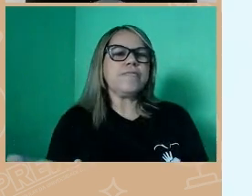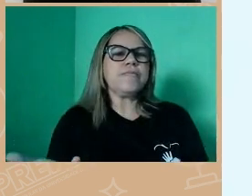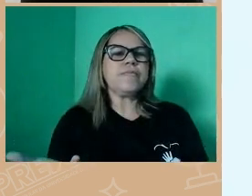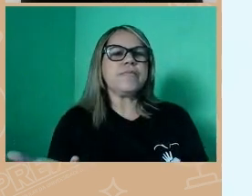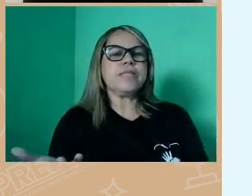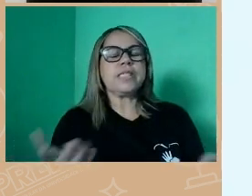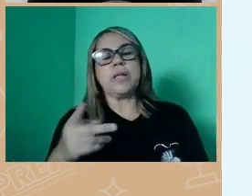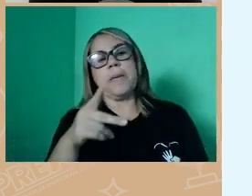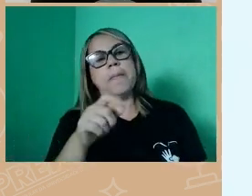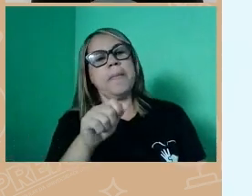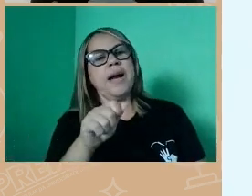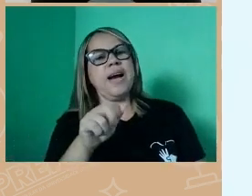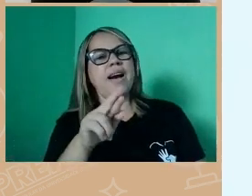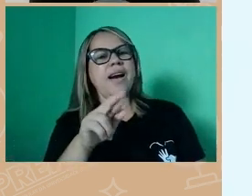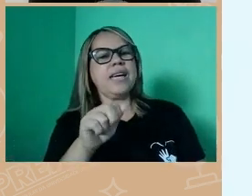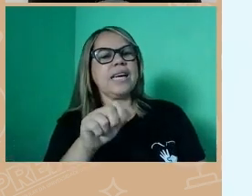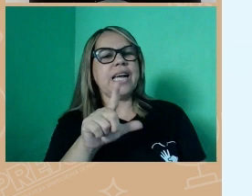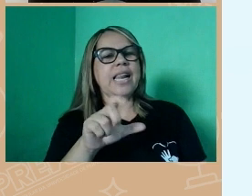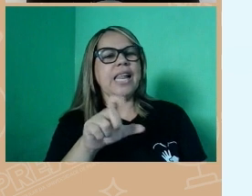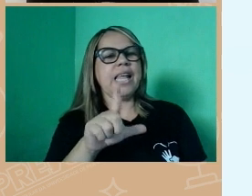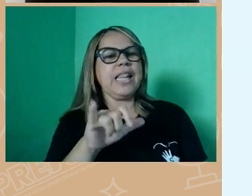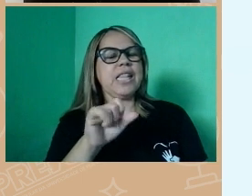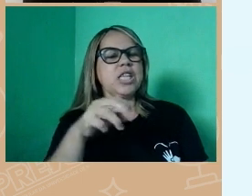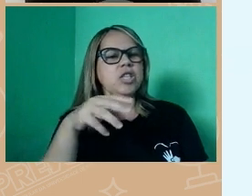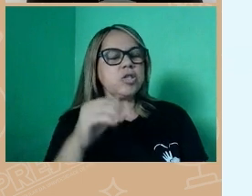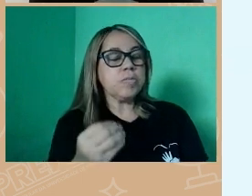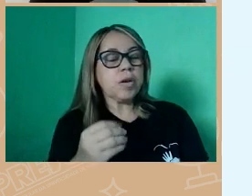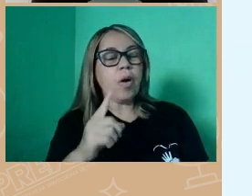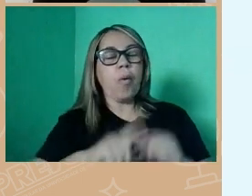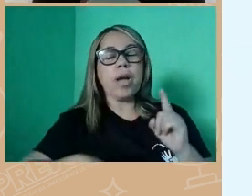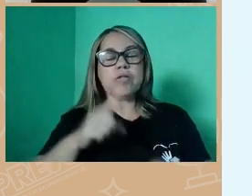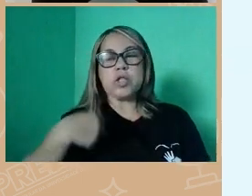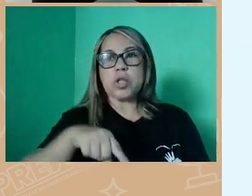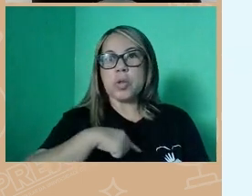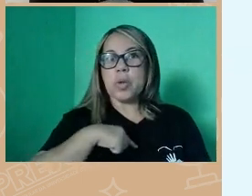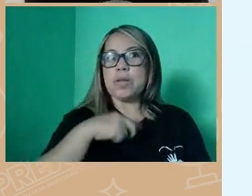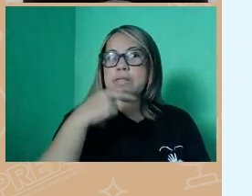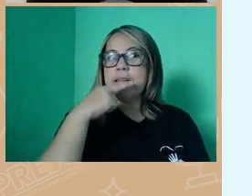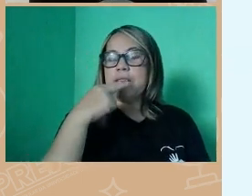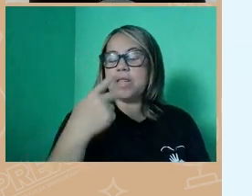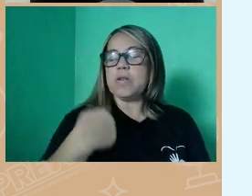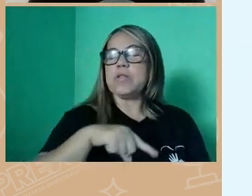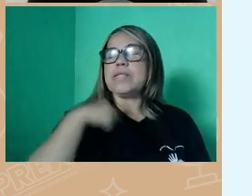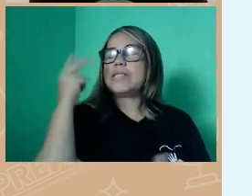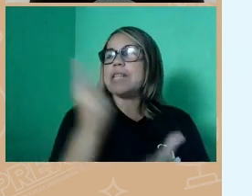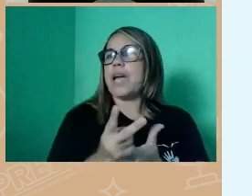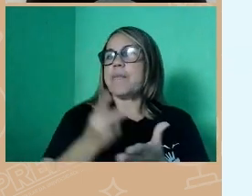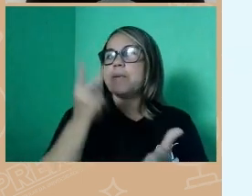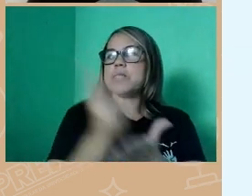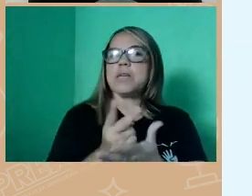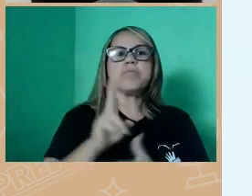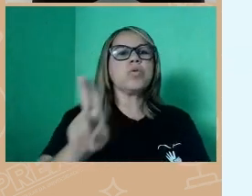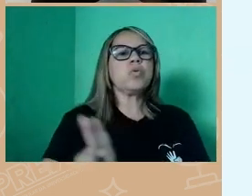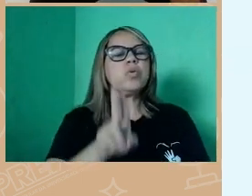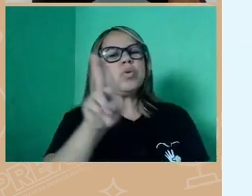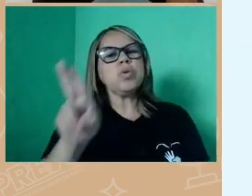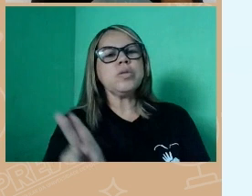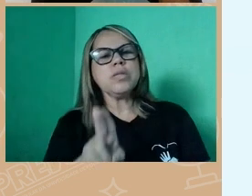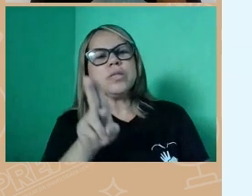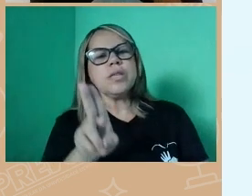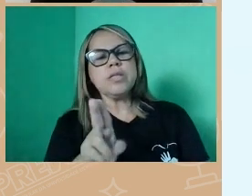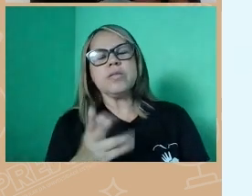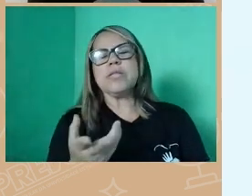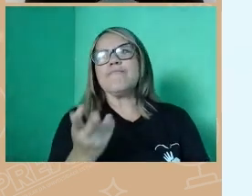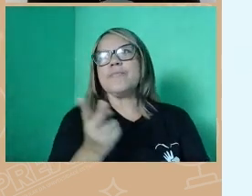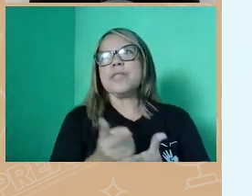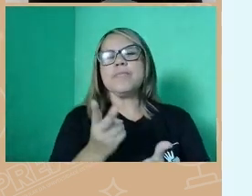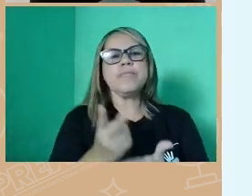Paralelismo é um recurso da nossa língua. A gente sempre usa, né? Estamos usando aí, mesmo que sem saber,